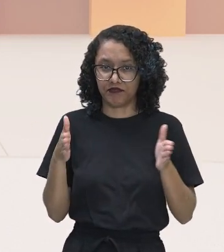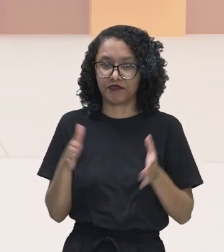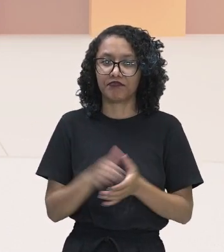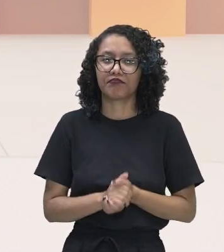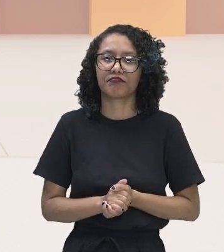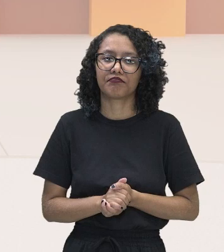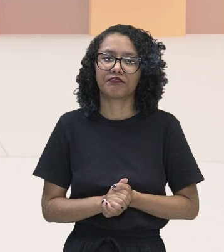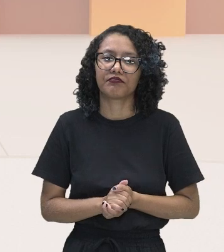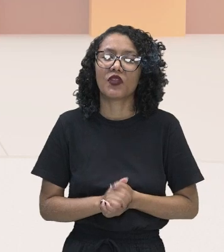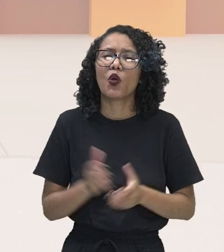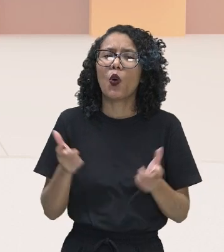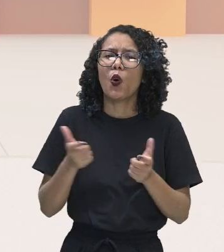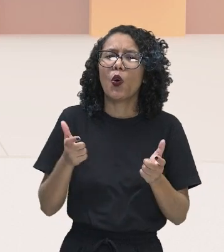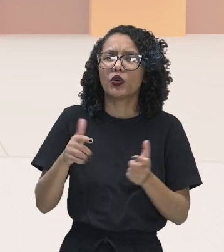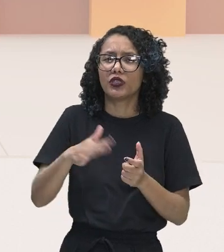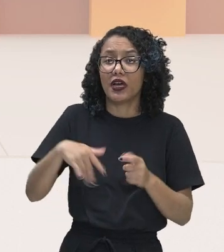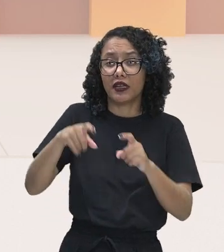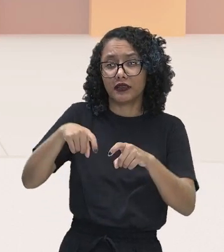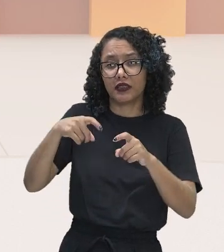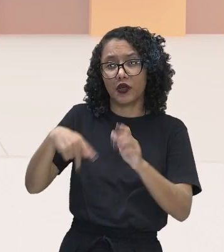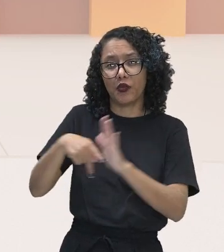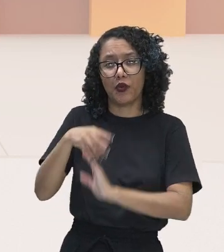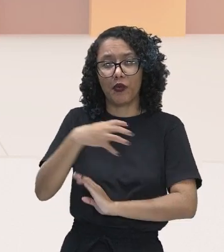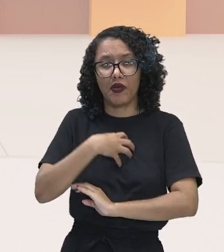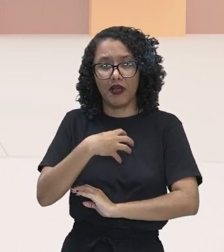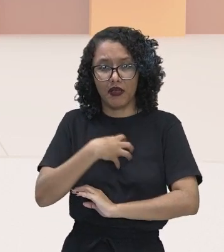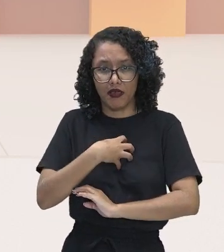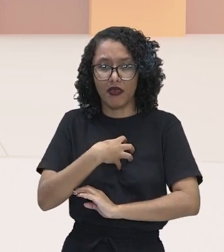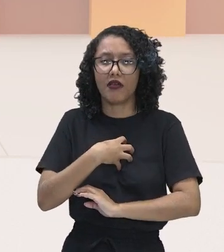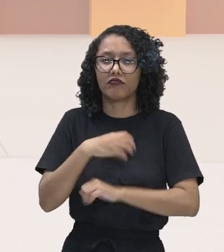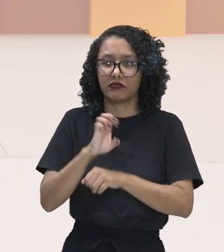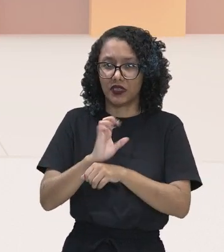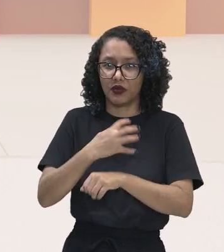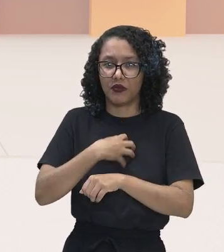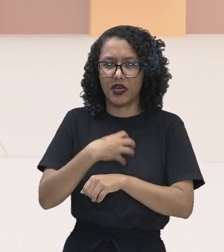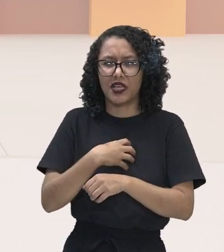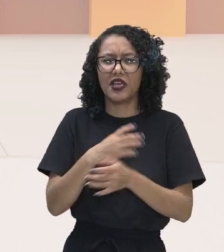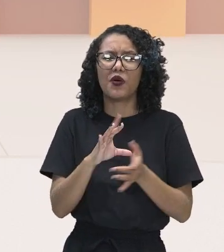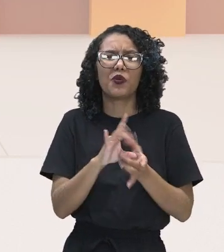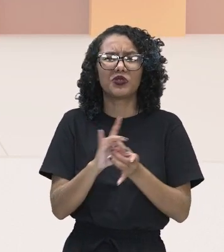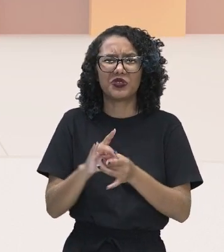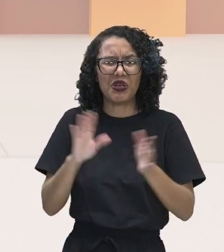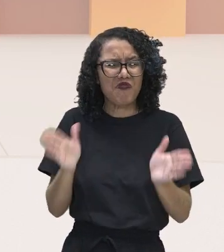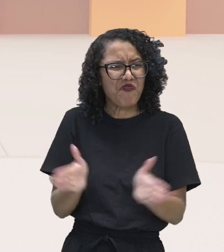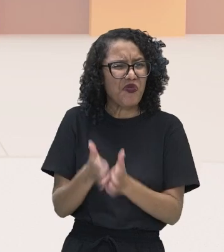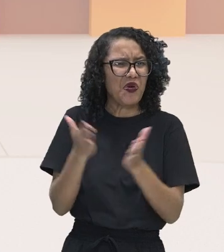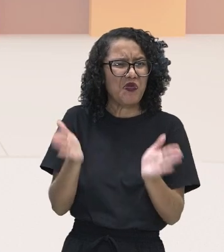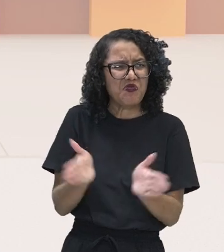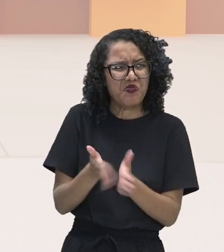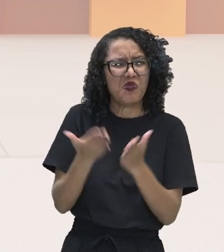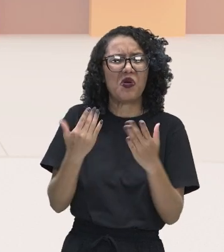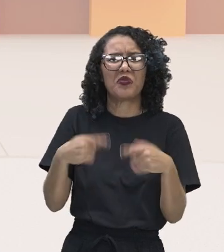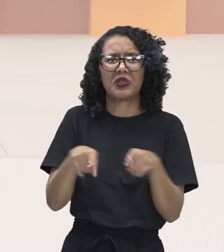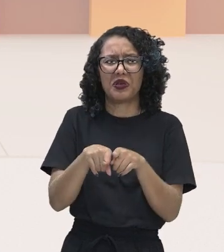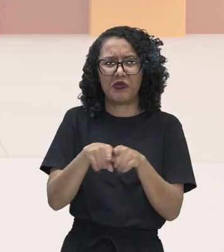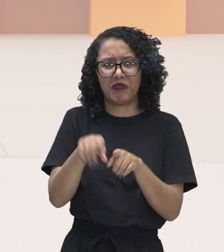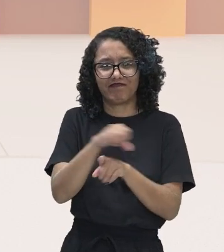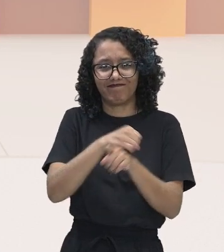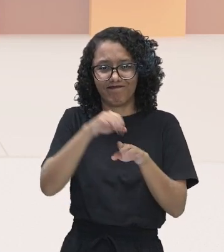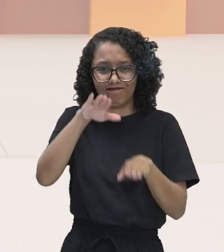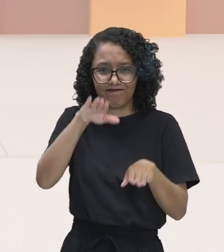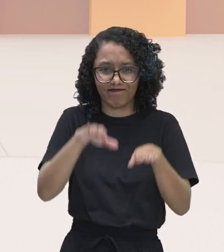1897, no sertão da Bahia, em um contexto de extrema pobreza e desigualdade social, após